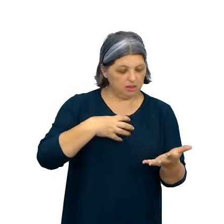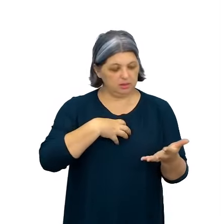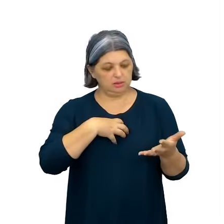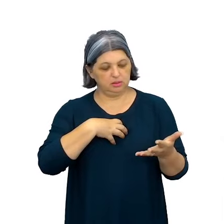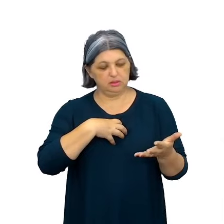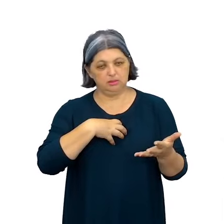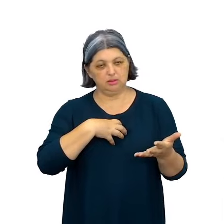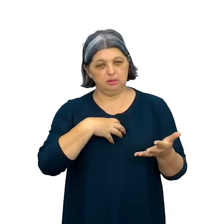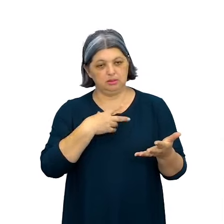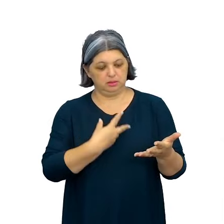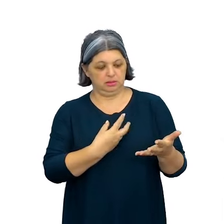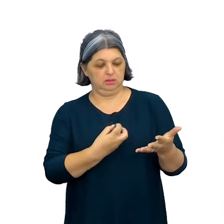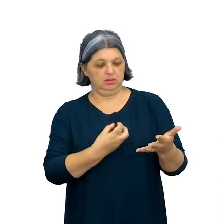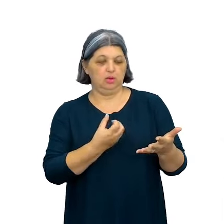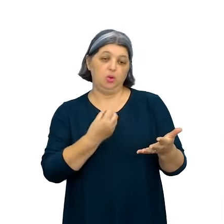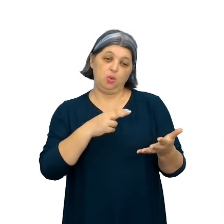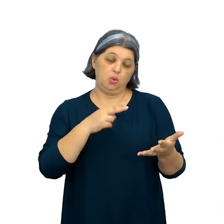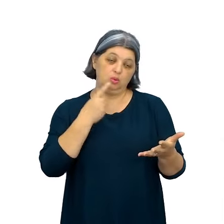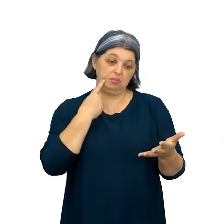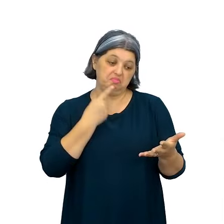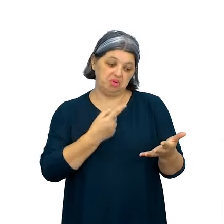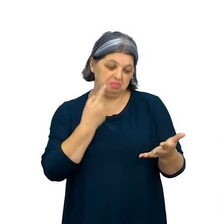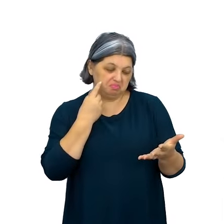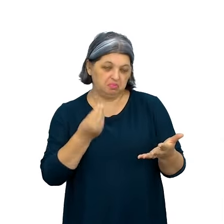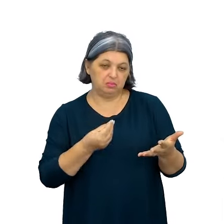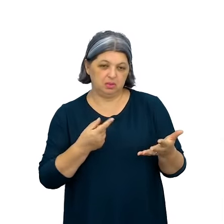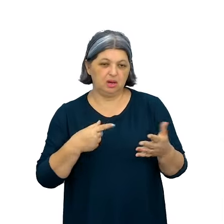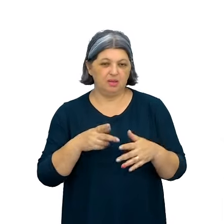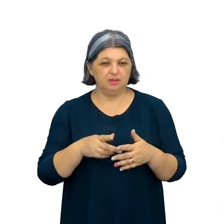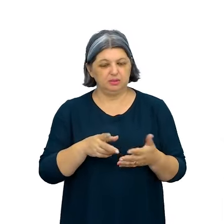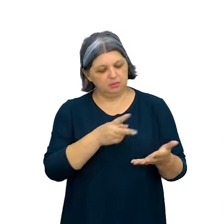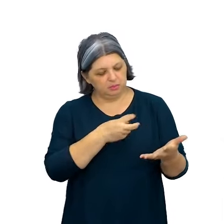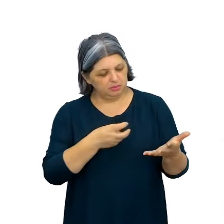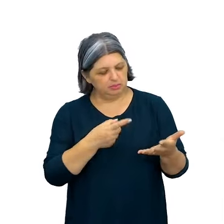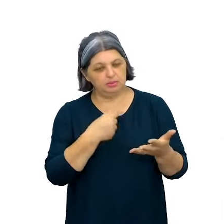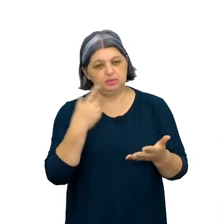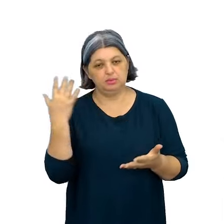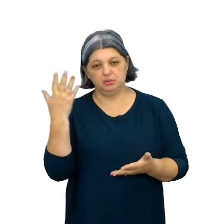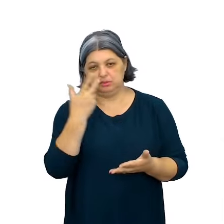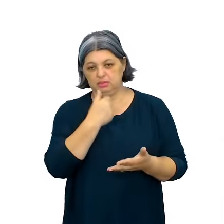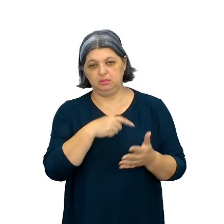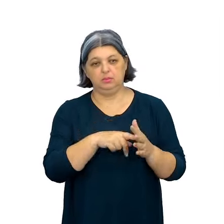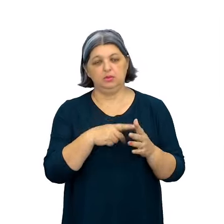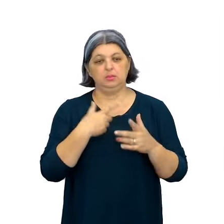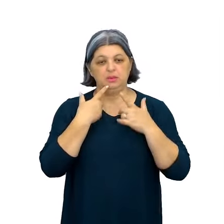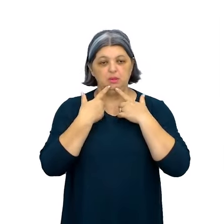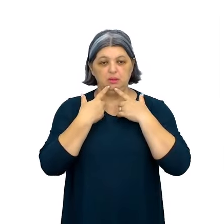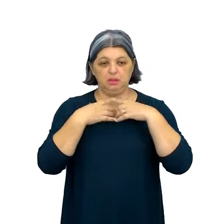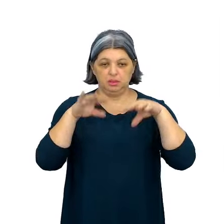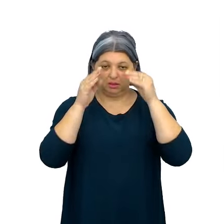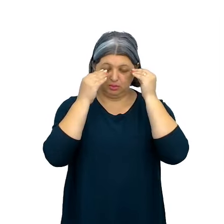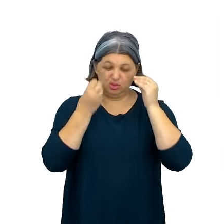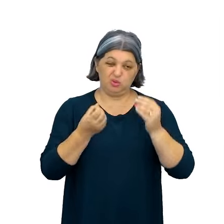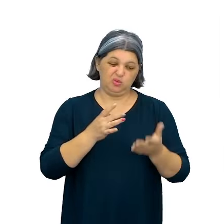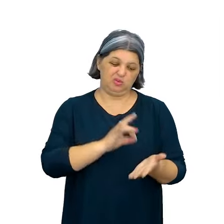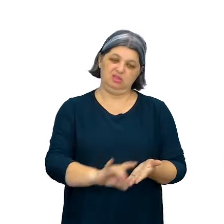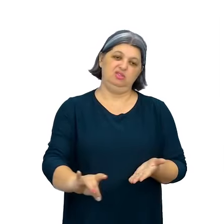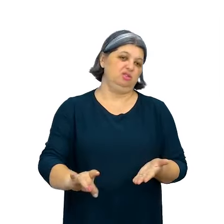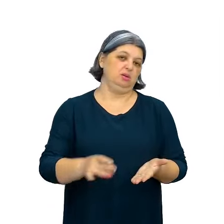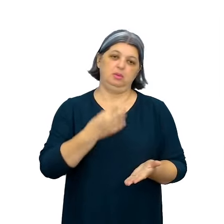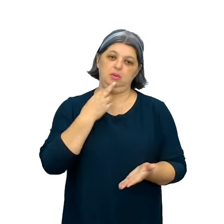texto ou replicamos o mesmo. Sempre gostamos, apreciamos o belo na forma da linguagem, ou odiamos, achamos feio o resultado